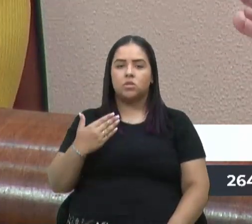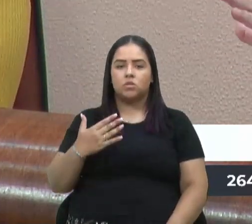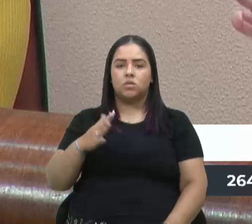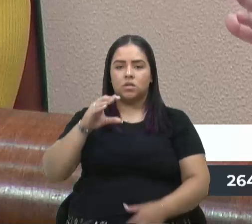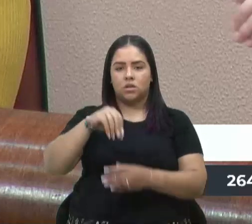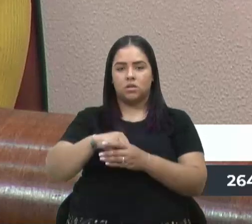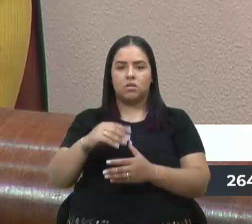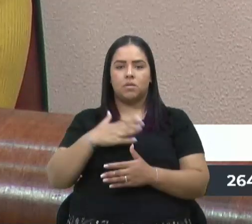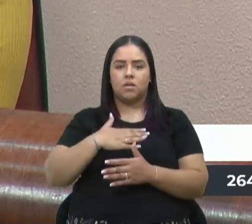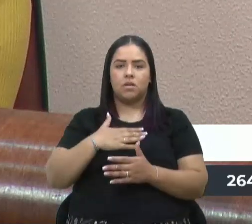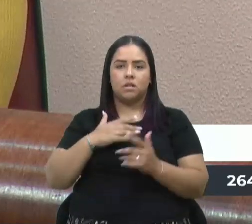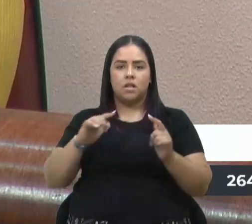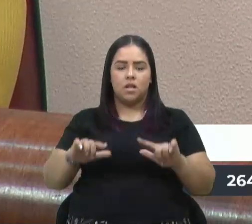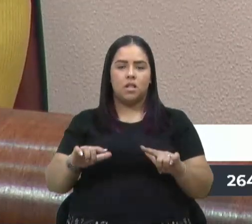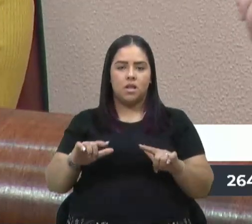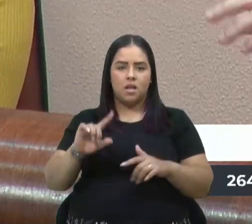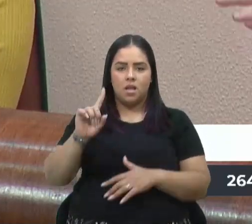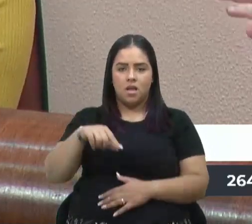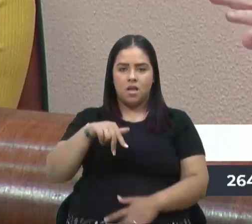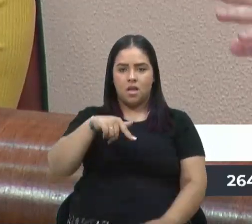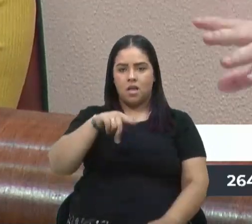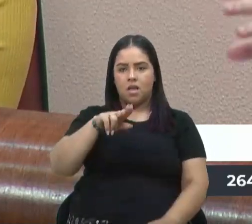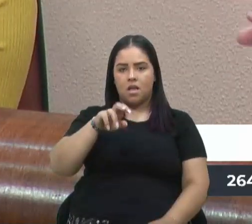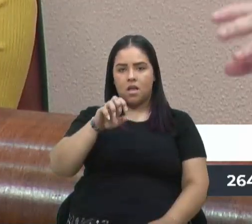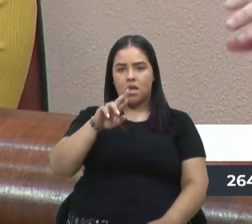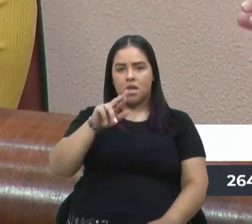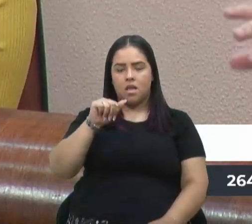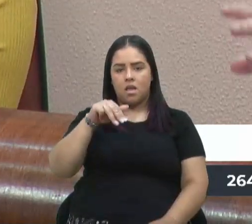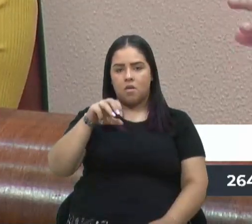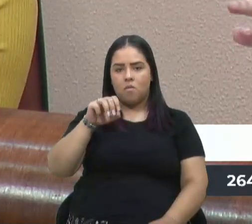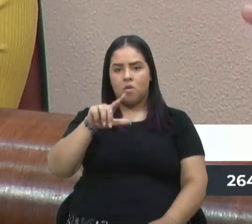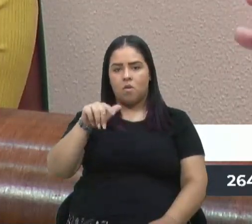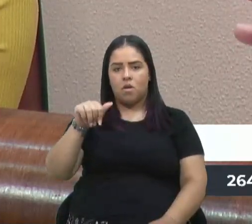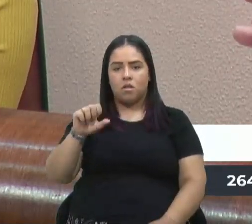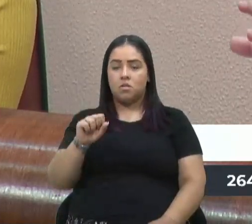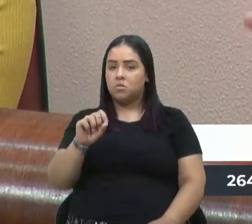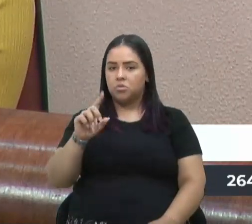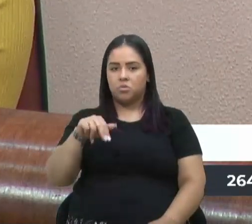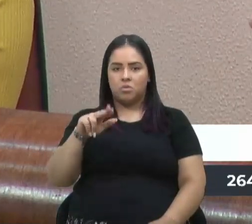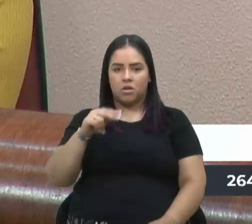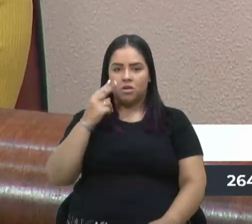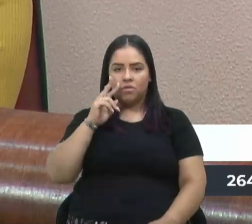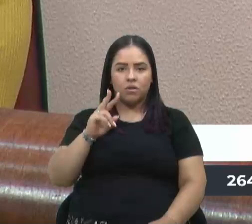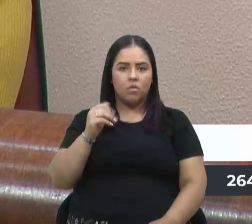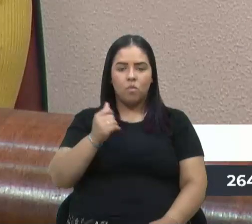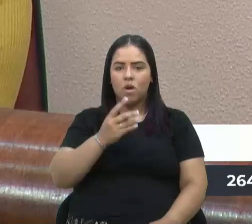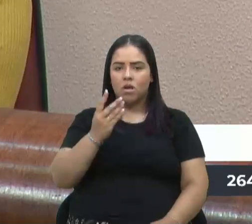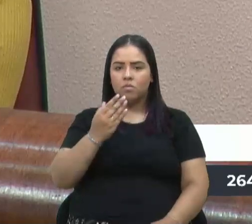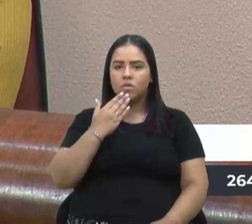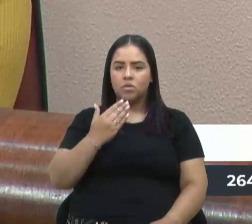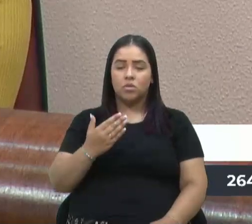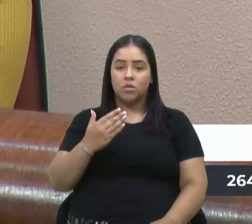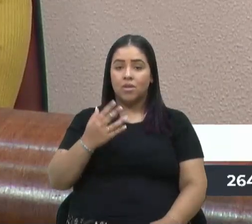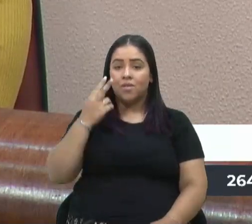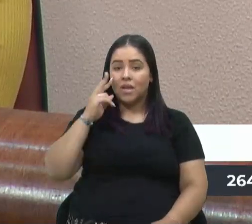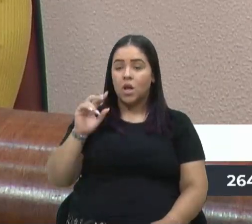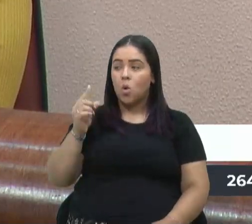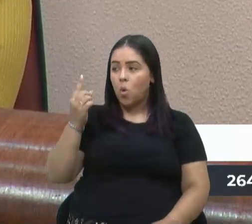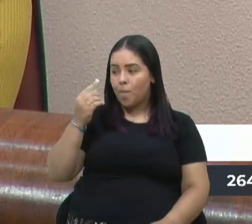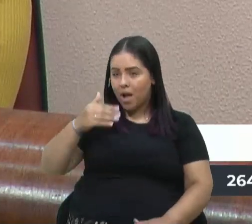se chama quebra-molas. Eu nunca vi tanto pedido de quebra-mola. Chego a ter numa rua,